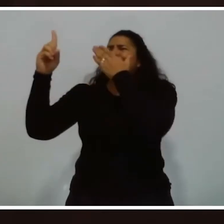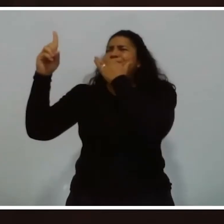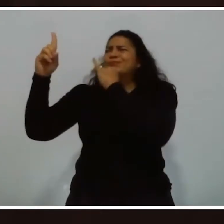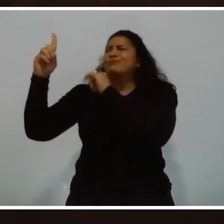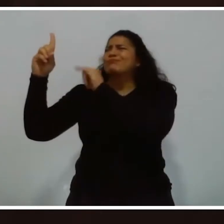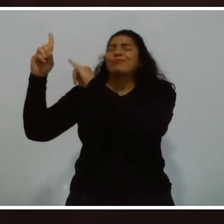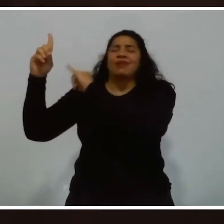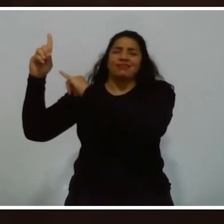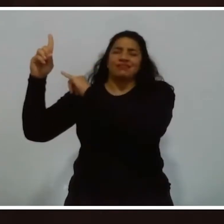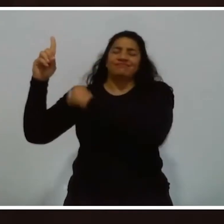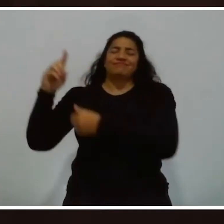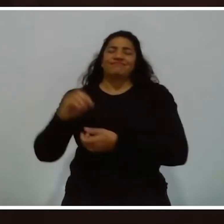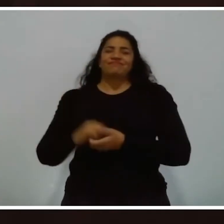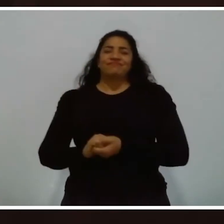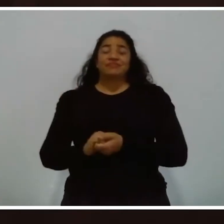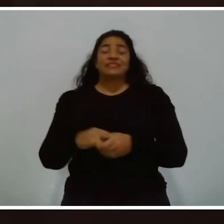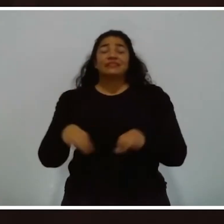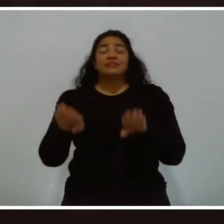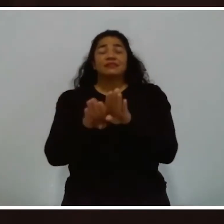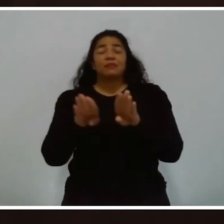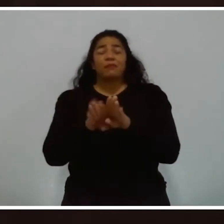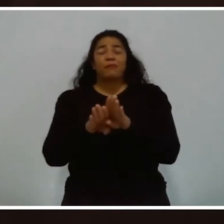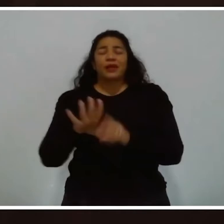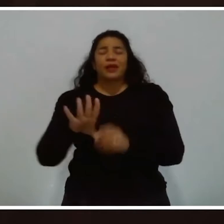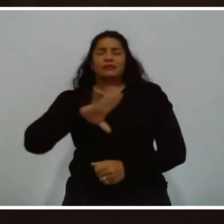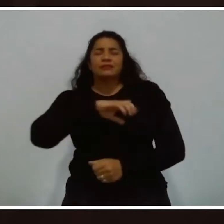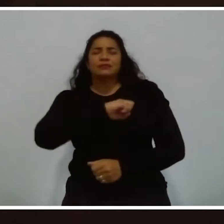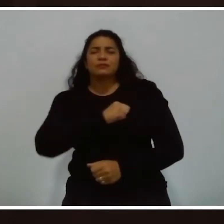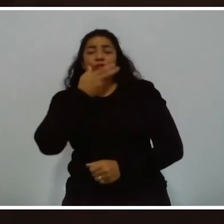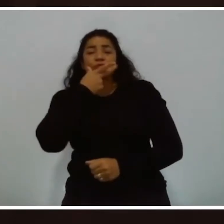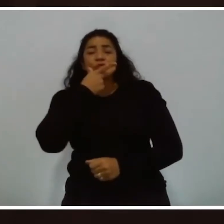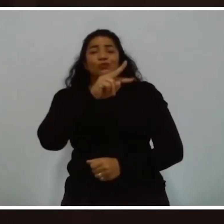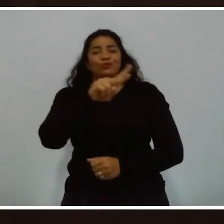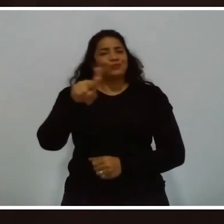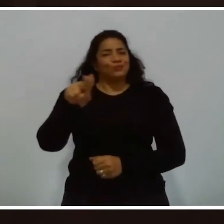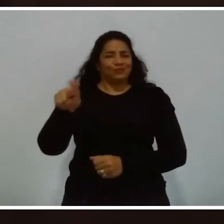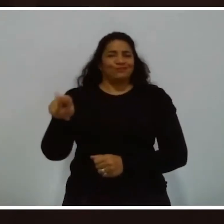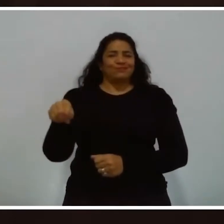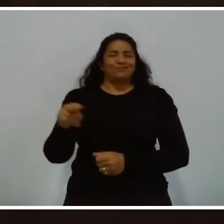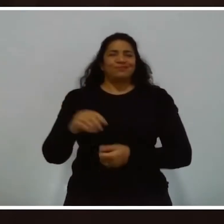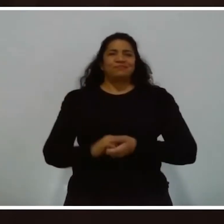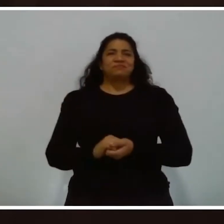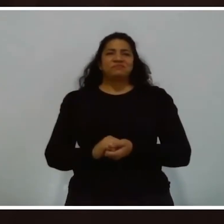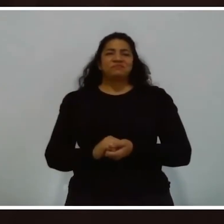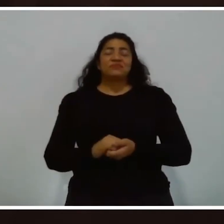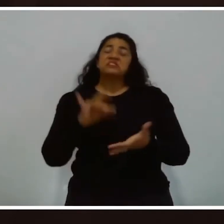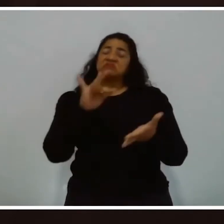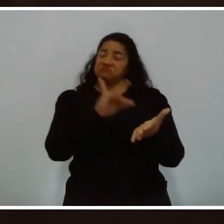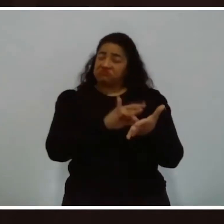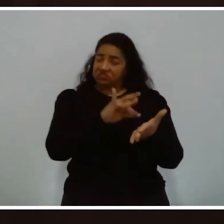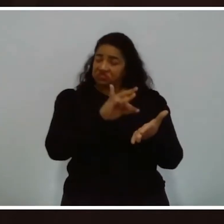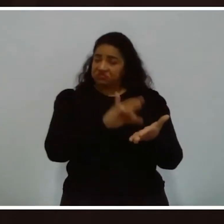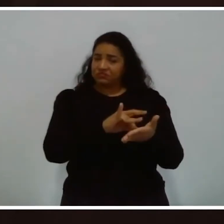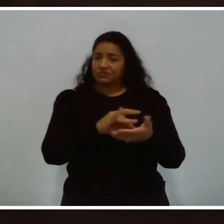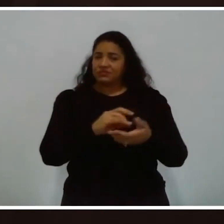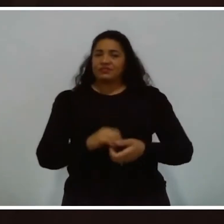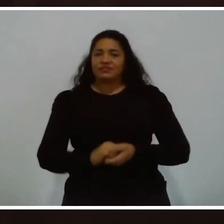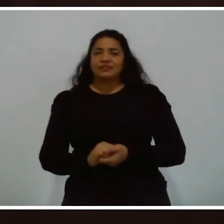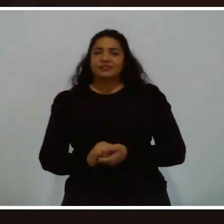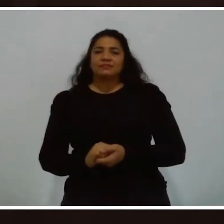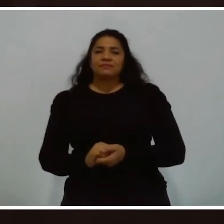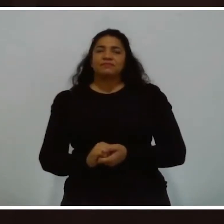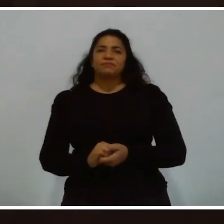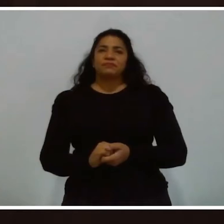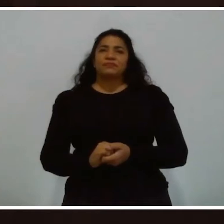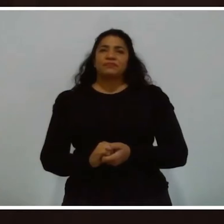do mesmo Pai. Isso explica, confirma e fortalece a palavra dos versículos anteriores, que está no capítulo 4,